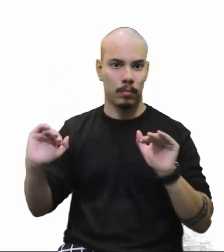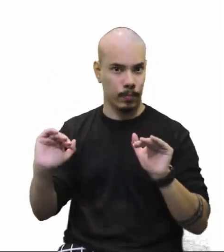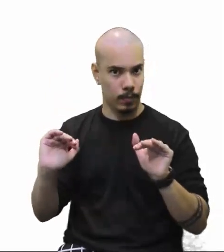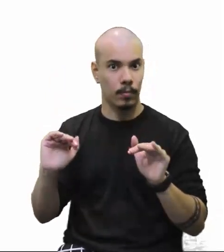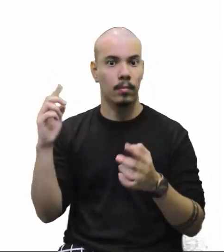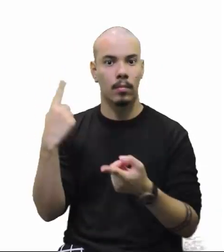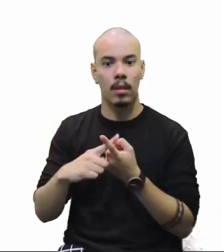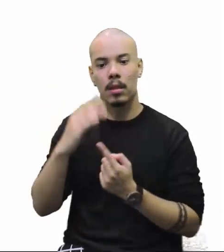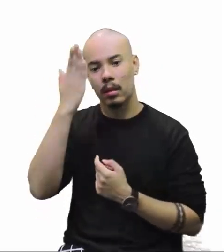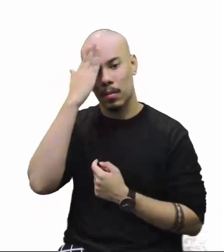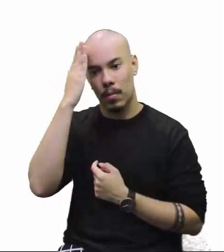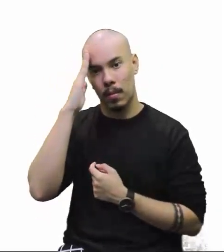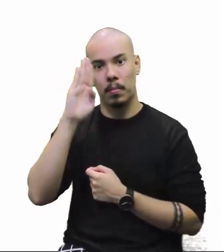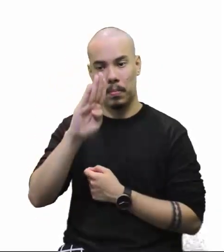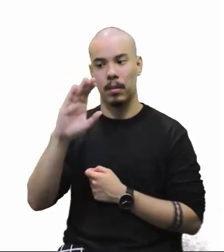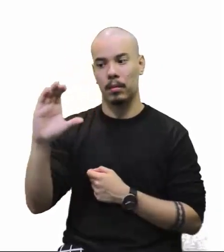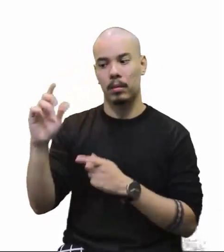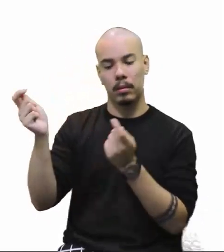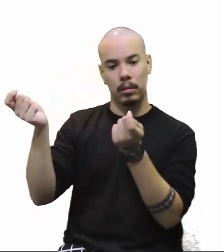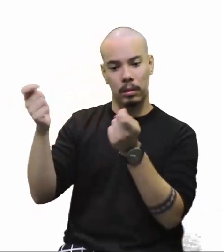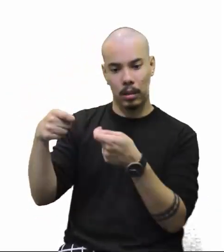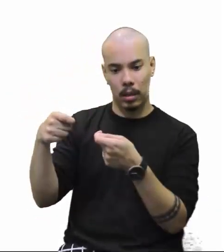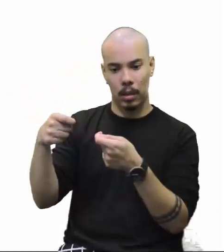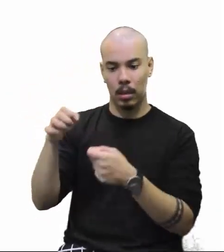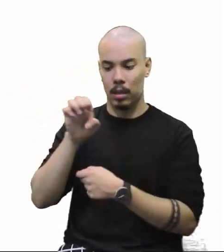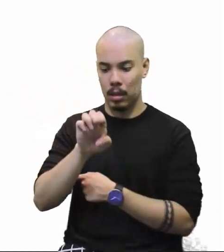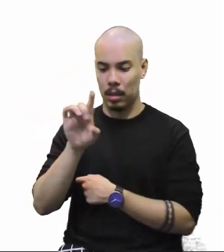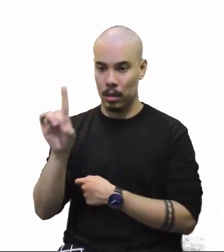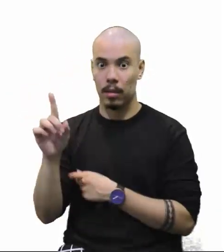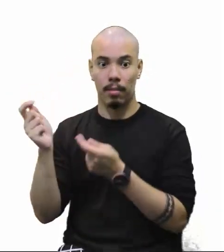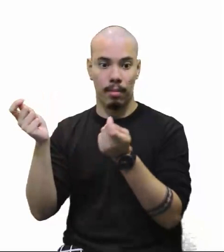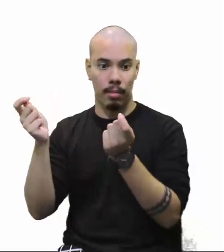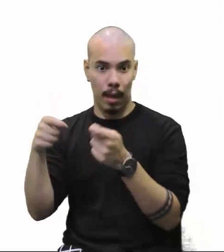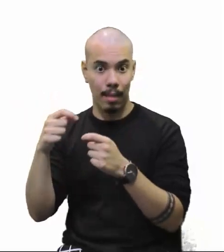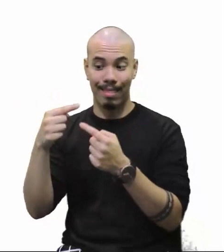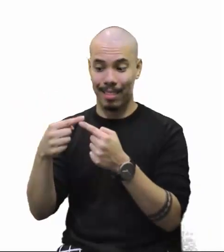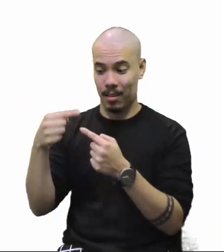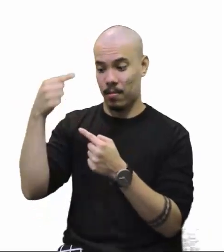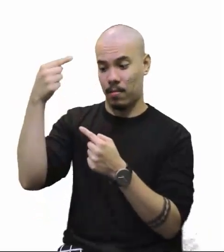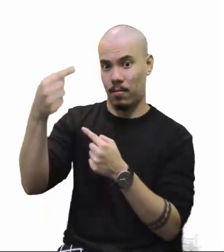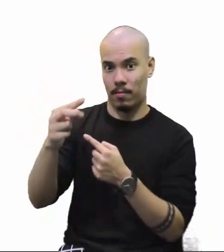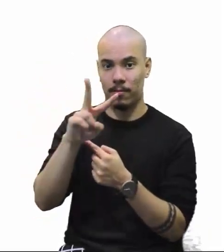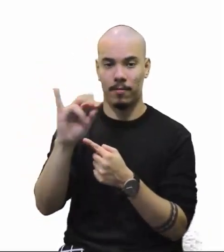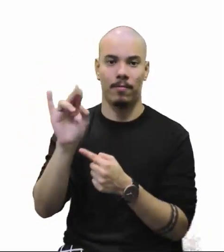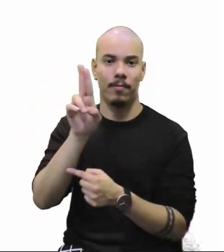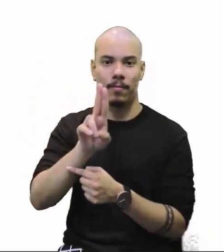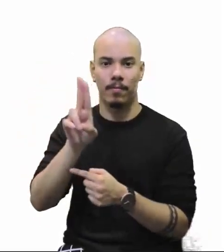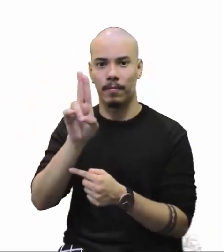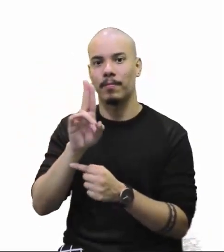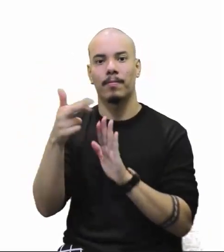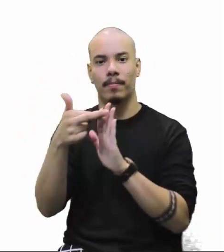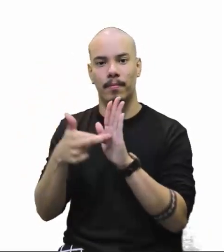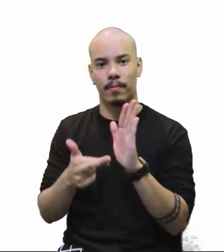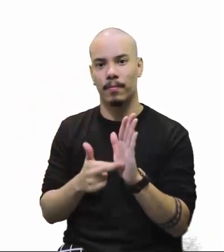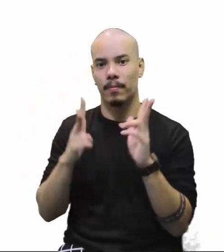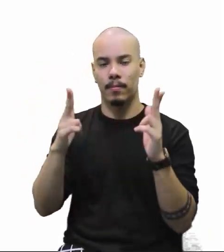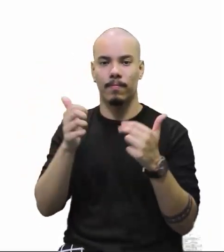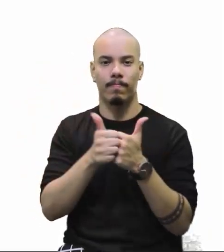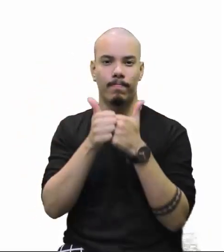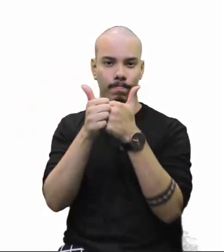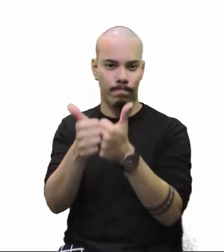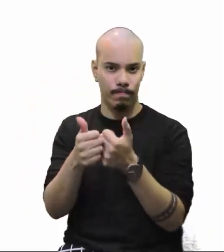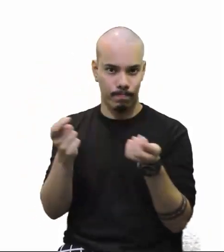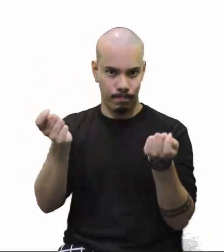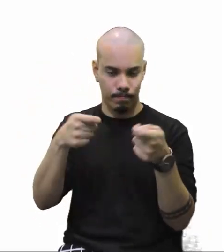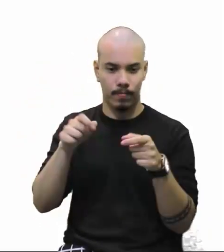resistência BC, CD e DE. Para depois você trabalhar a B, essa equivalente, né?